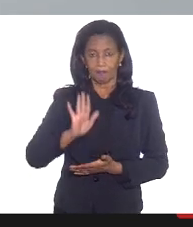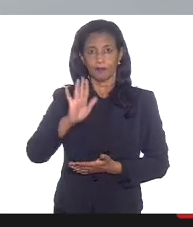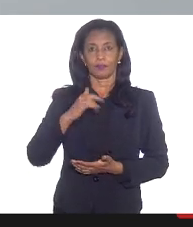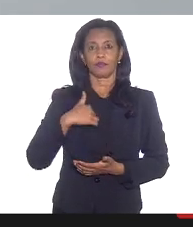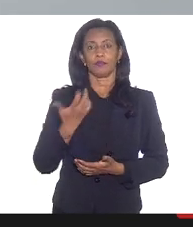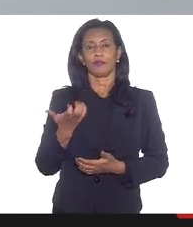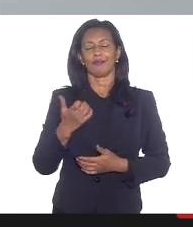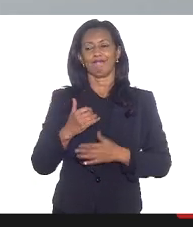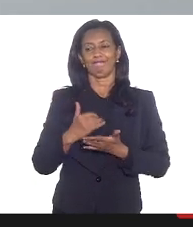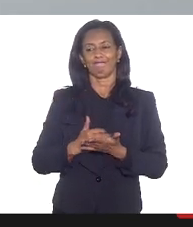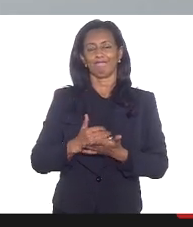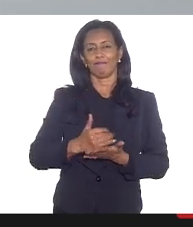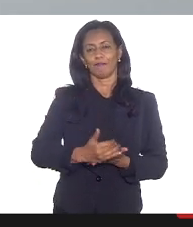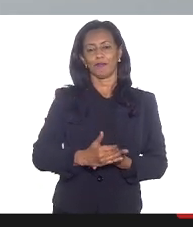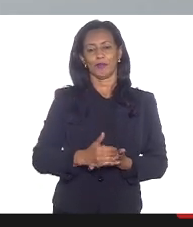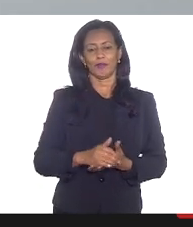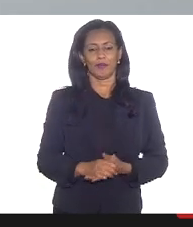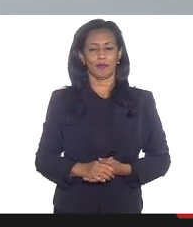começar